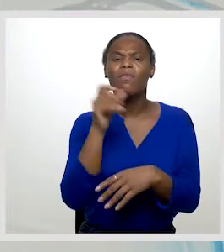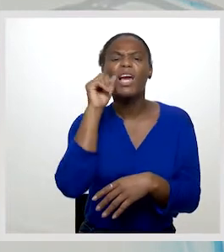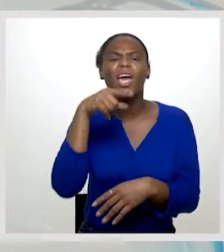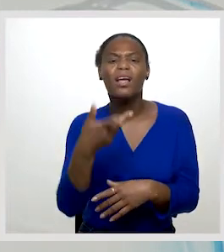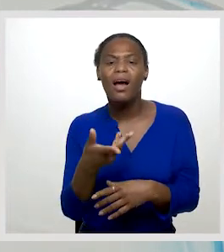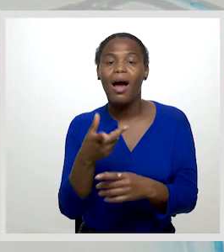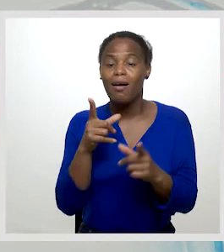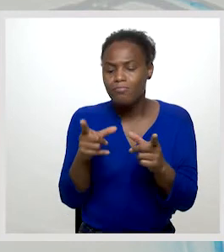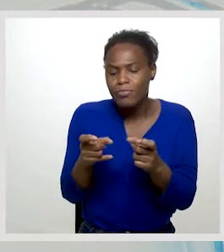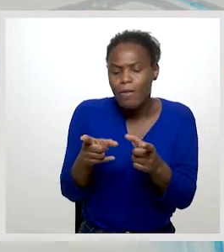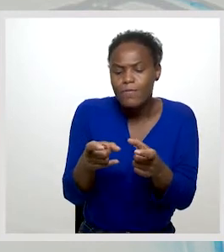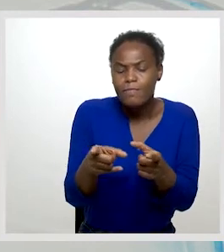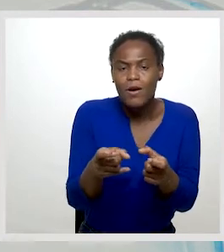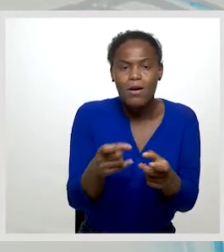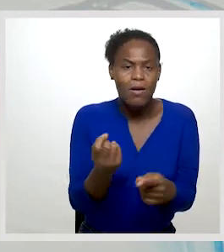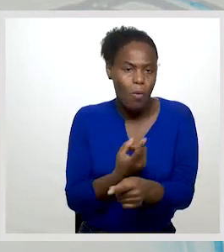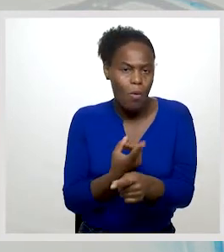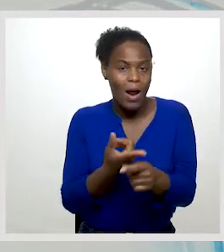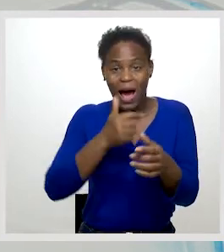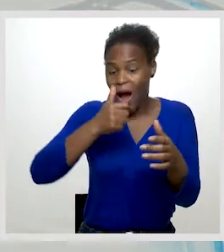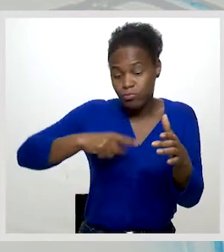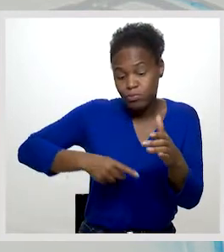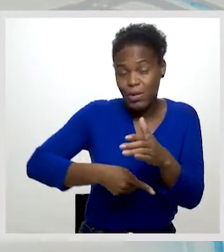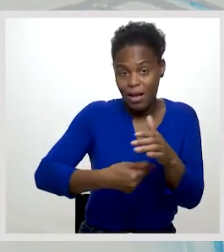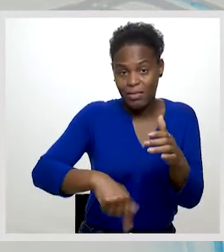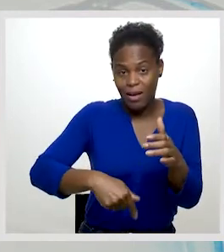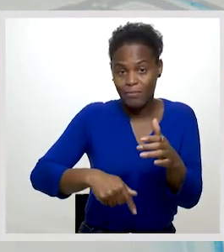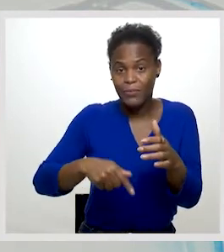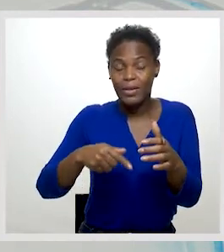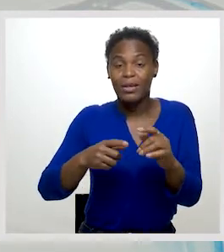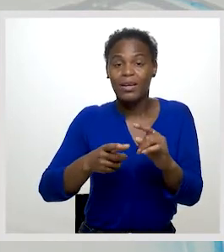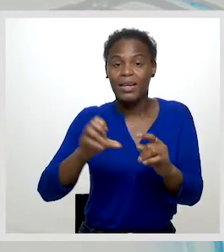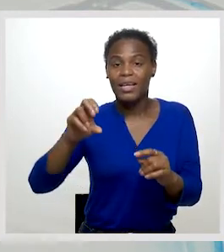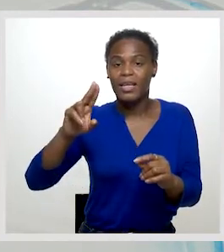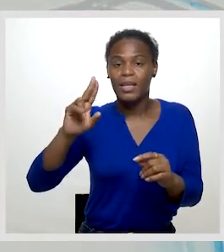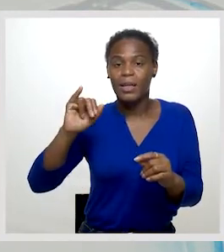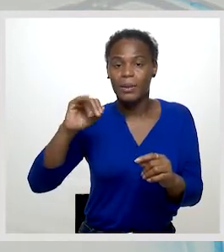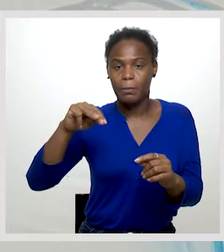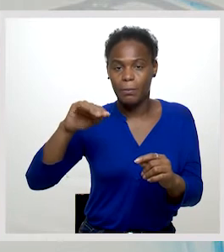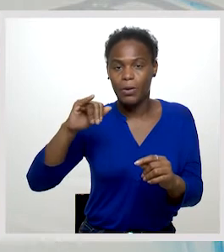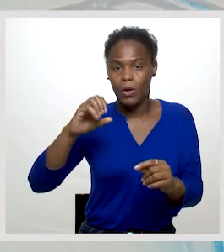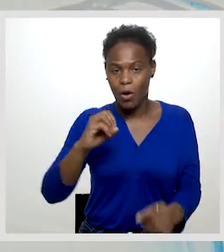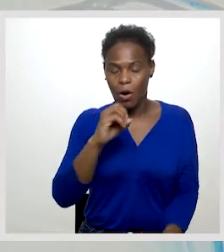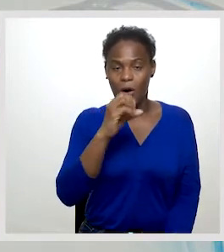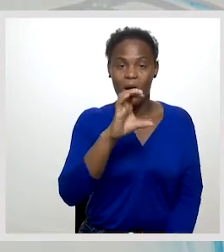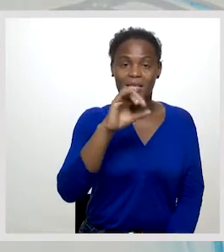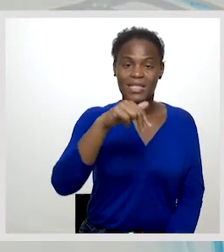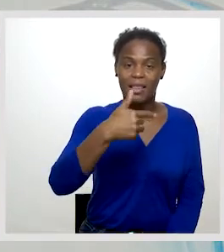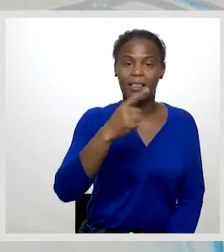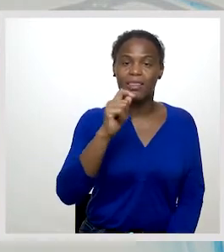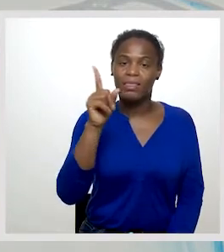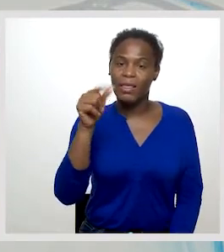bactérias quimiosintéticas ou organismos quimiosintéticos que foram capazes